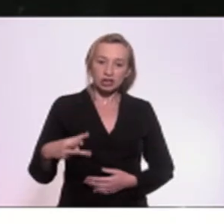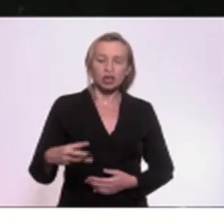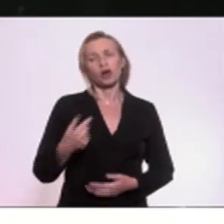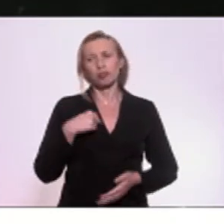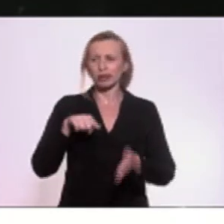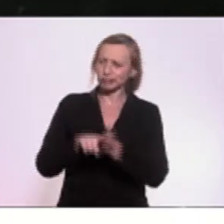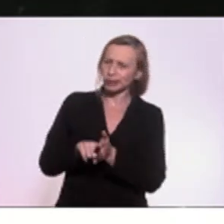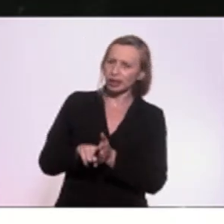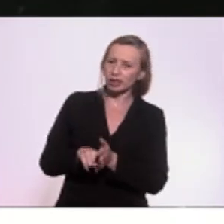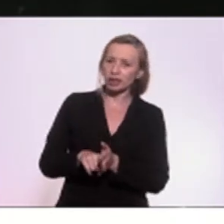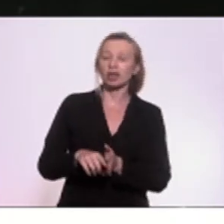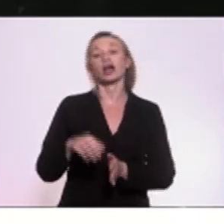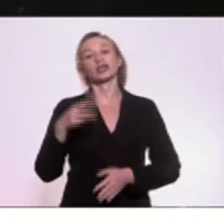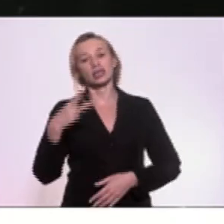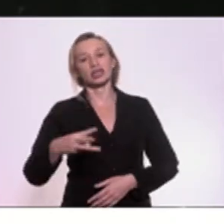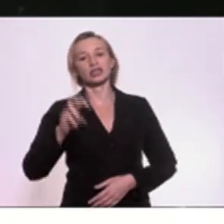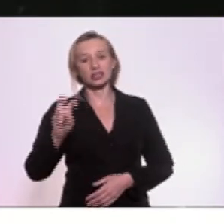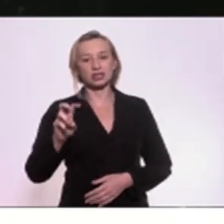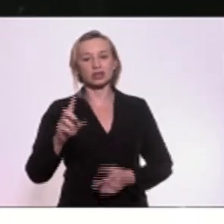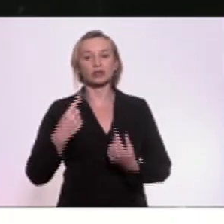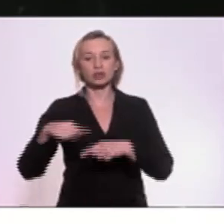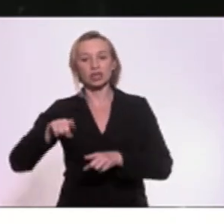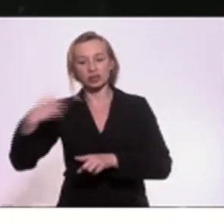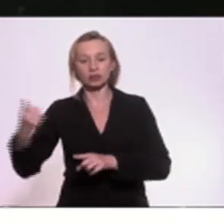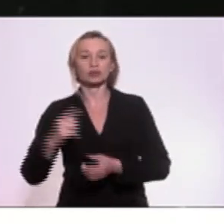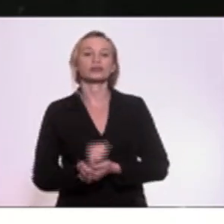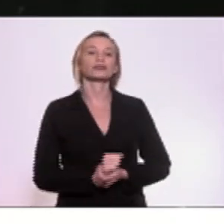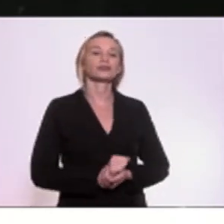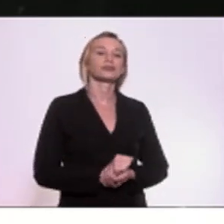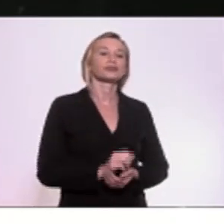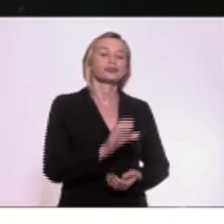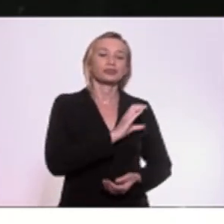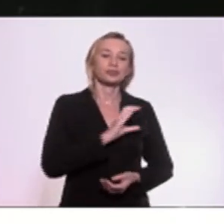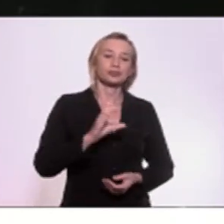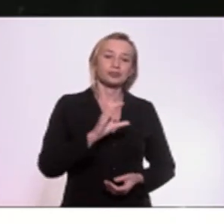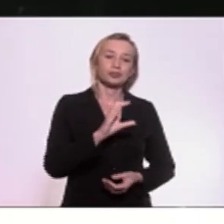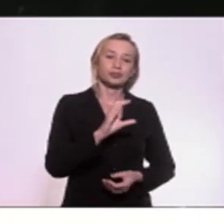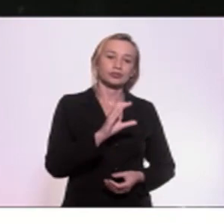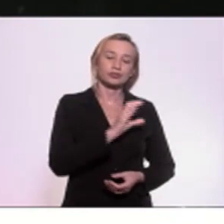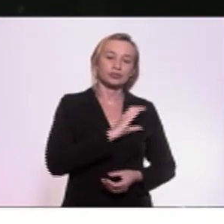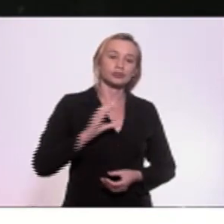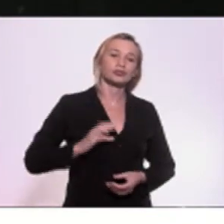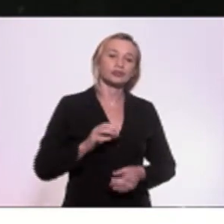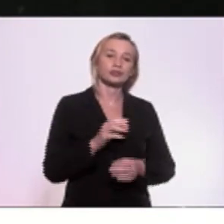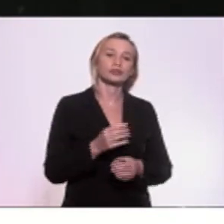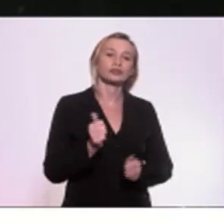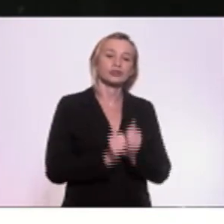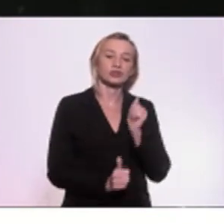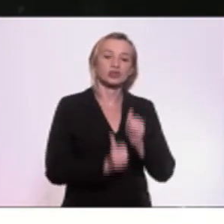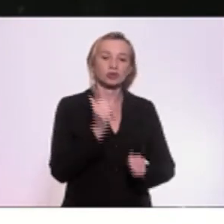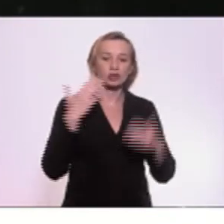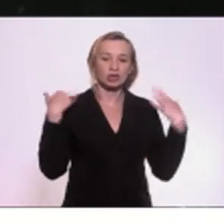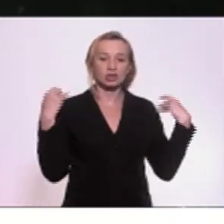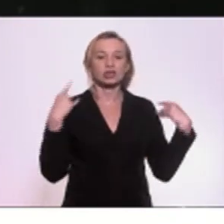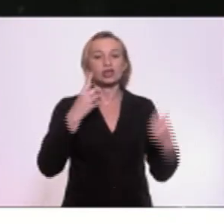mas está esclarecido, é três e cinco, contrário aos demais. Pela Comissão de Esporte e Lazer, deputado Léo Vieira.